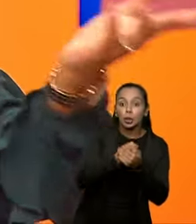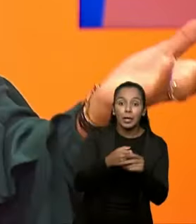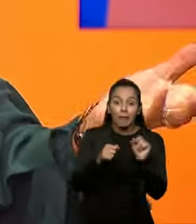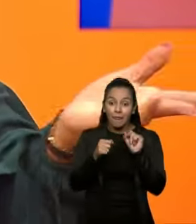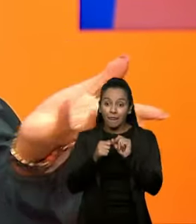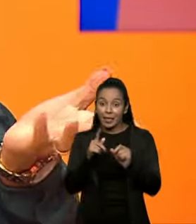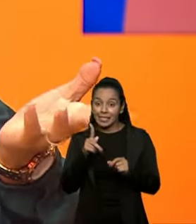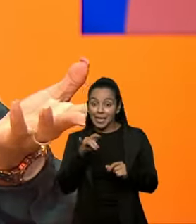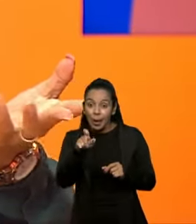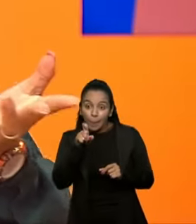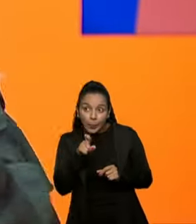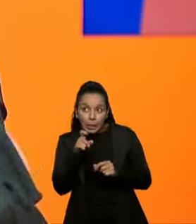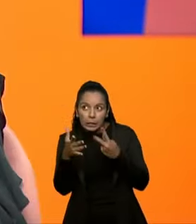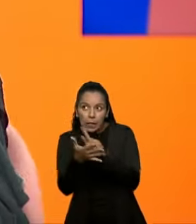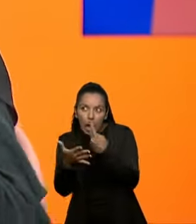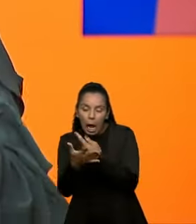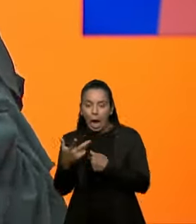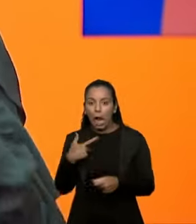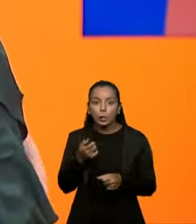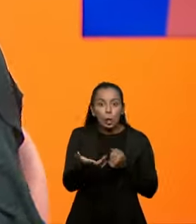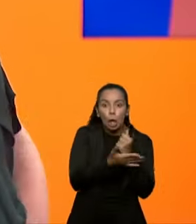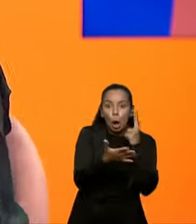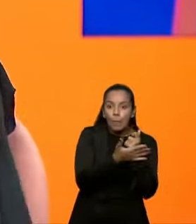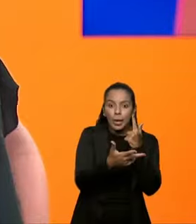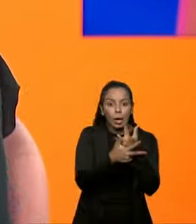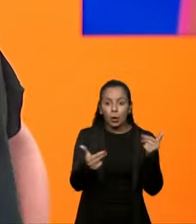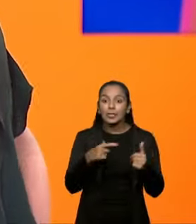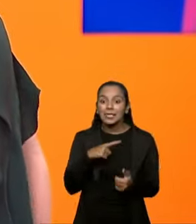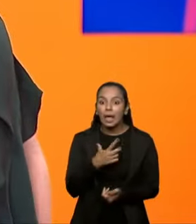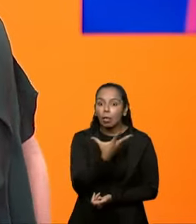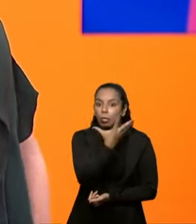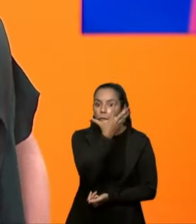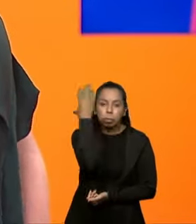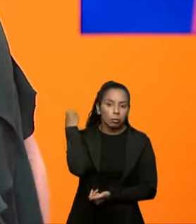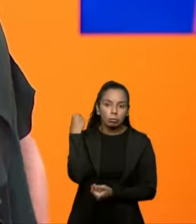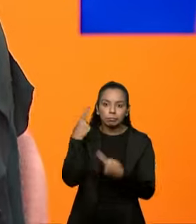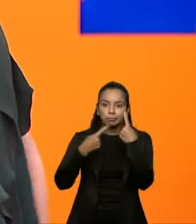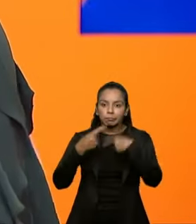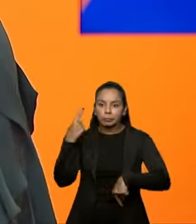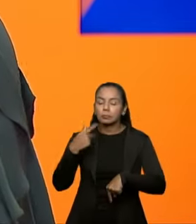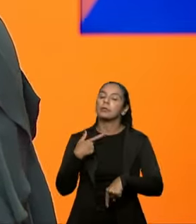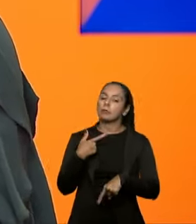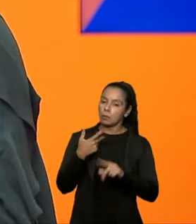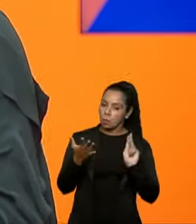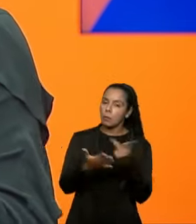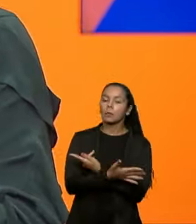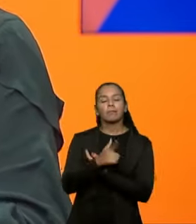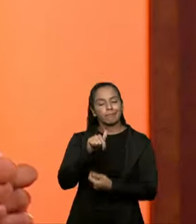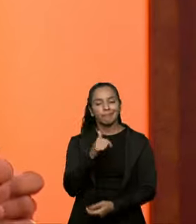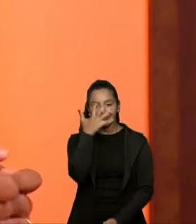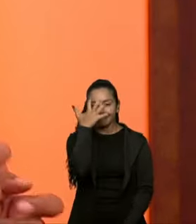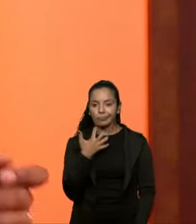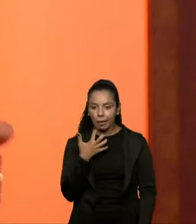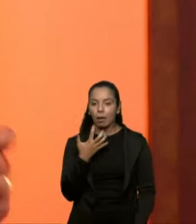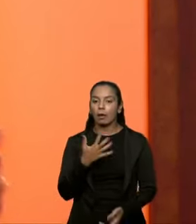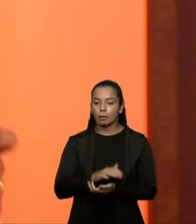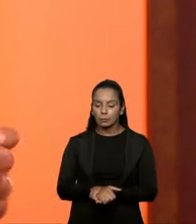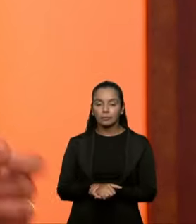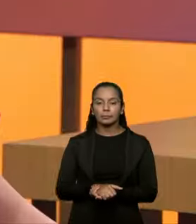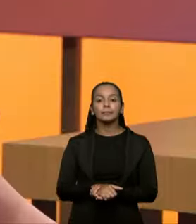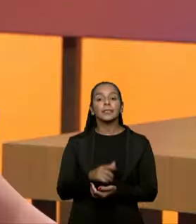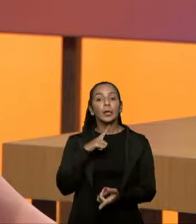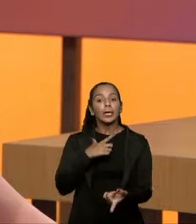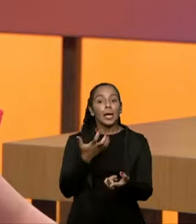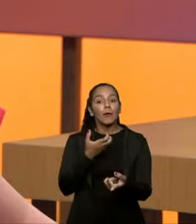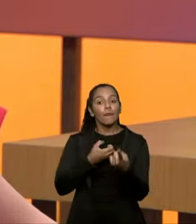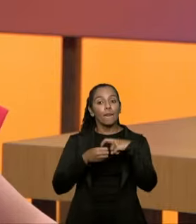devido. Comprar coisas. Existe uma amnésia muito grande ao fato, então isso é muito sério. Tá, gente, eu quero voltar muito a esse assunto,